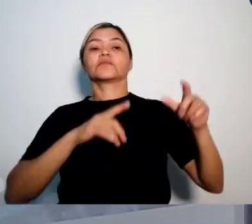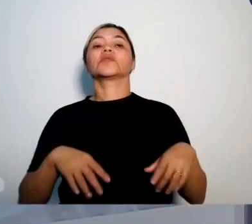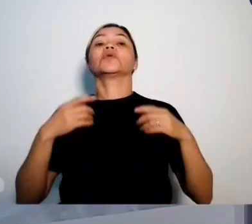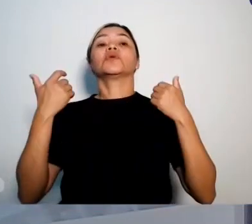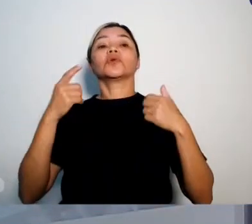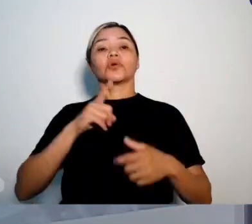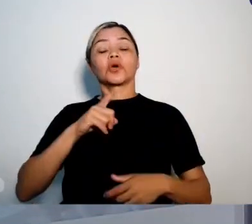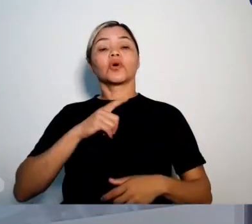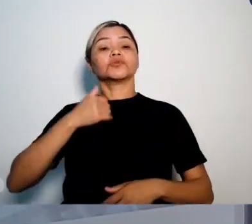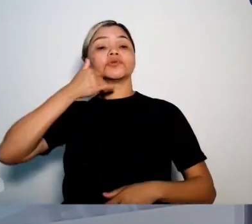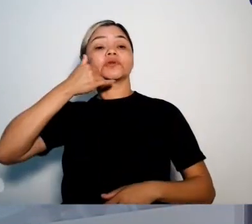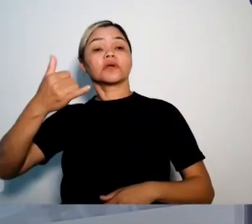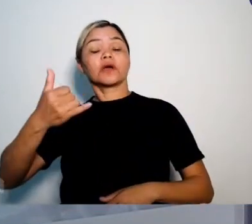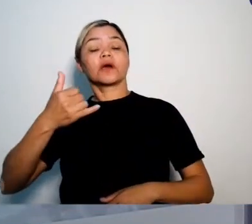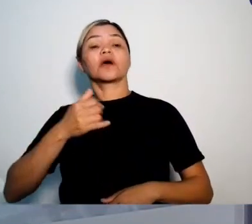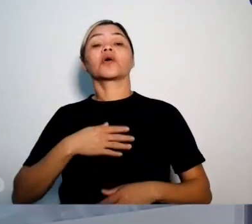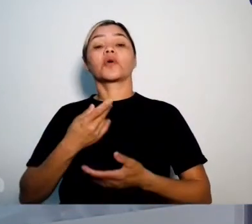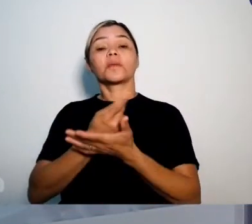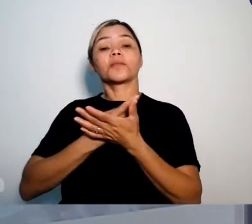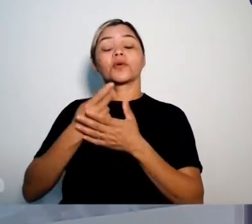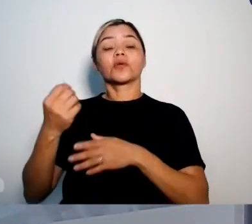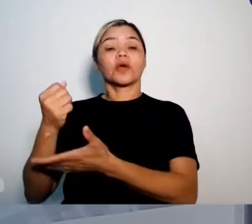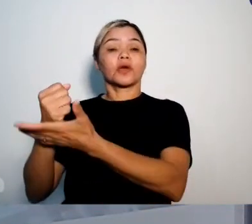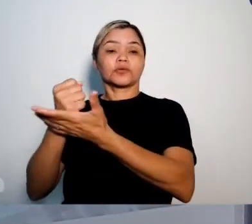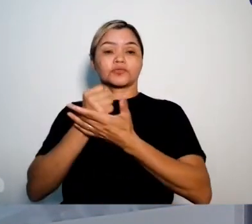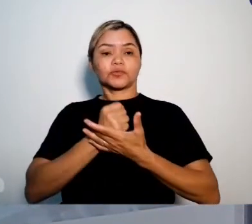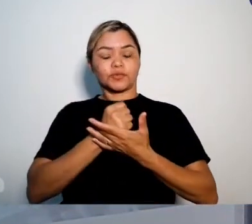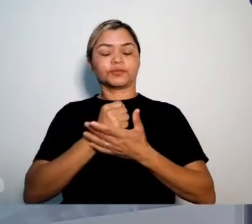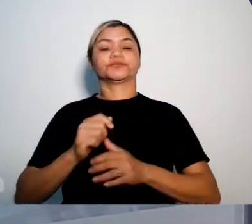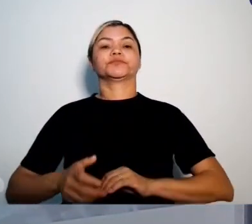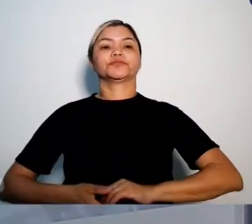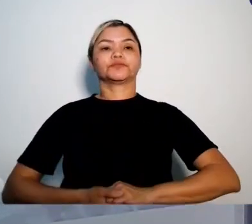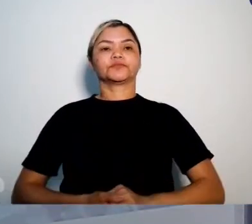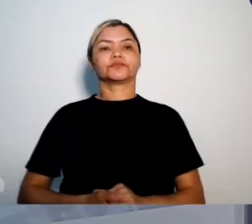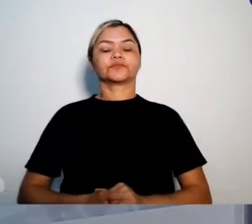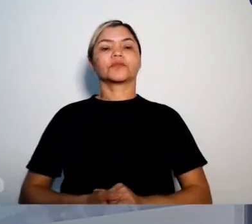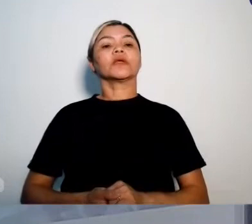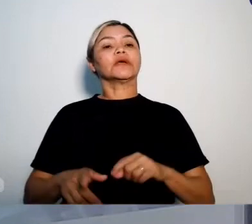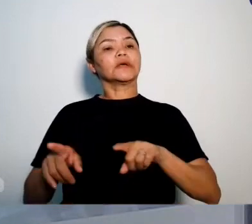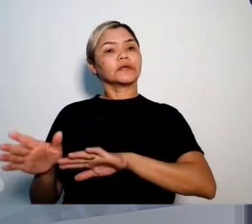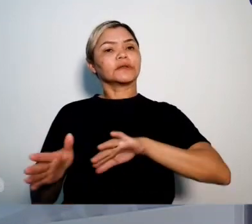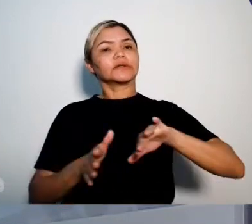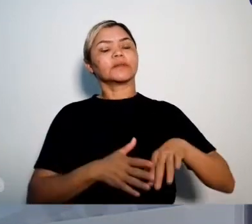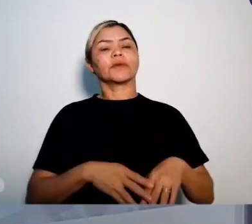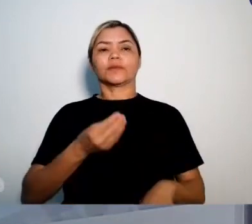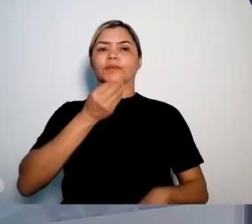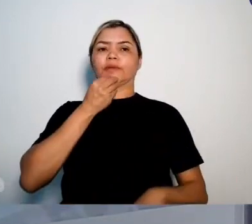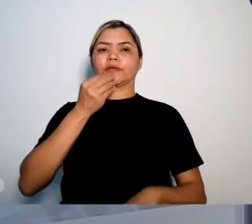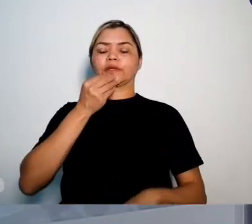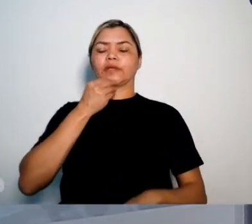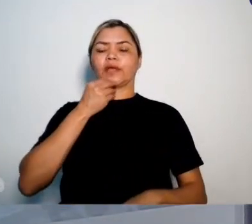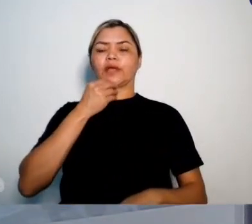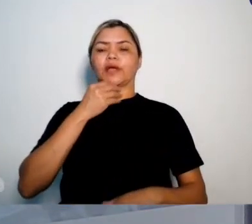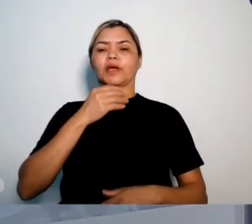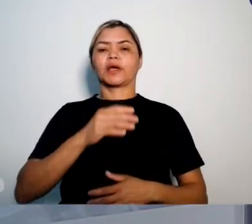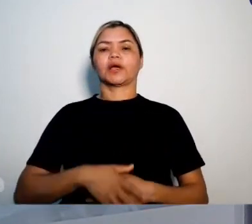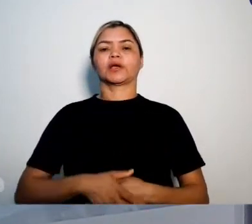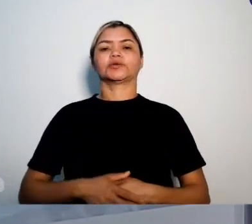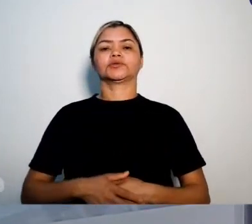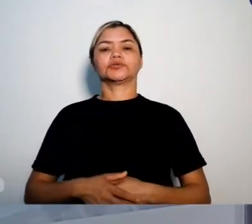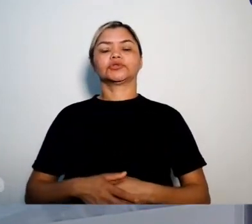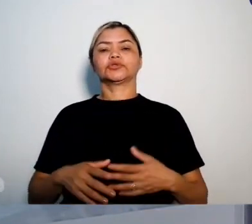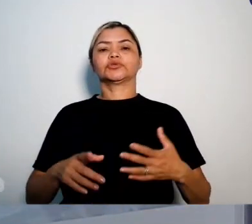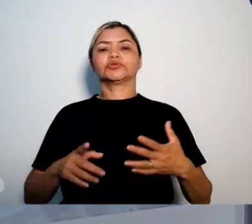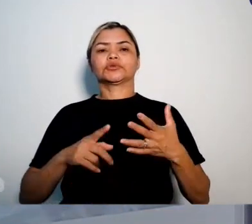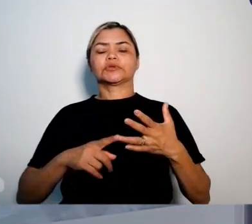ligar e como procurar socorro. Trouxemos também a oportunidade, junto a essas reuniões públicas a qual